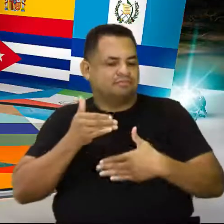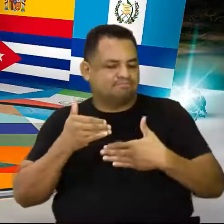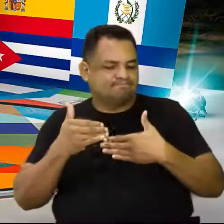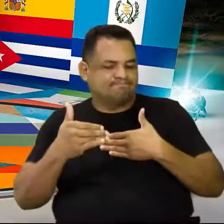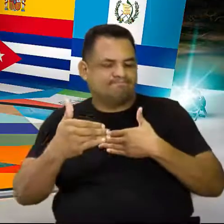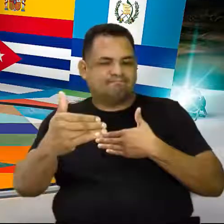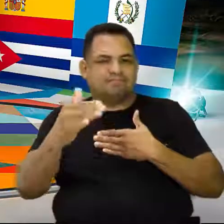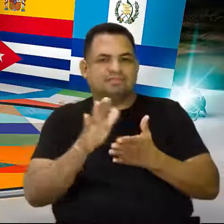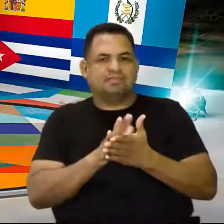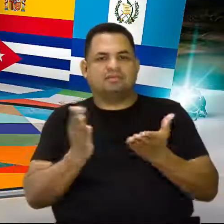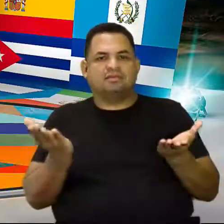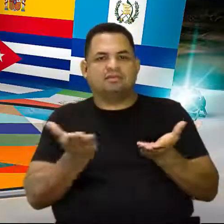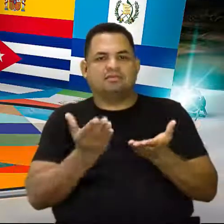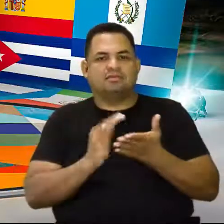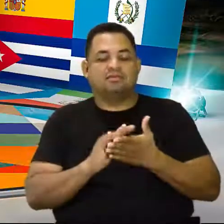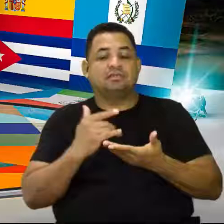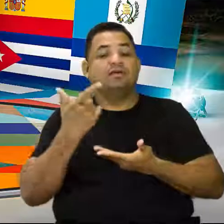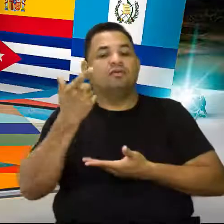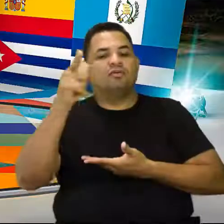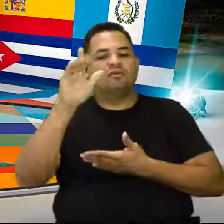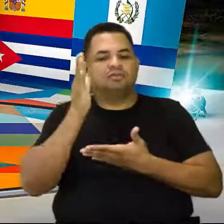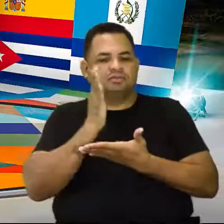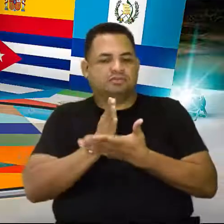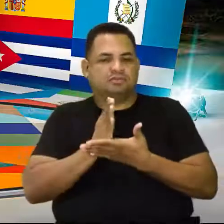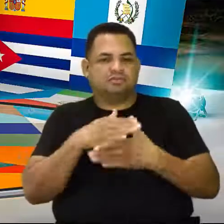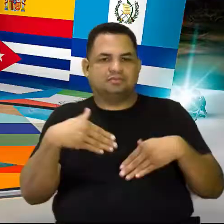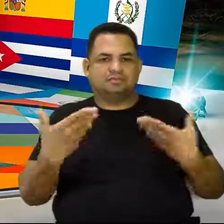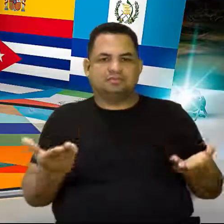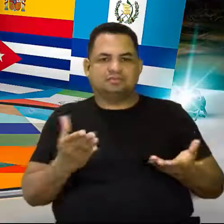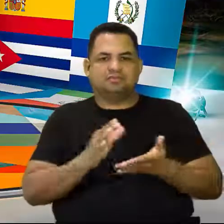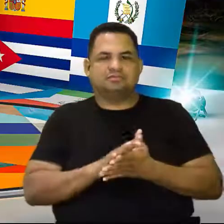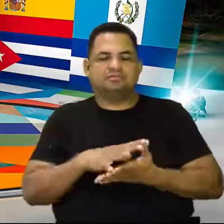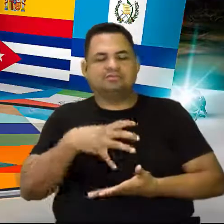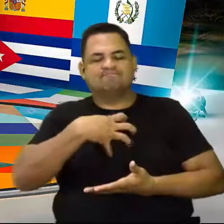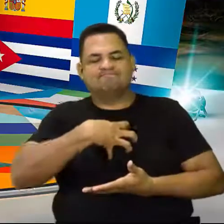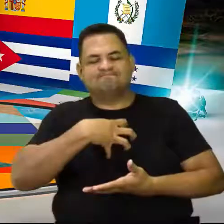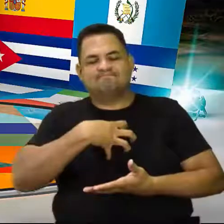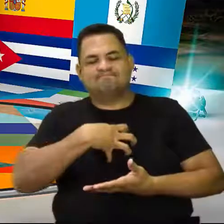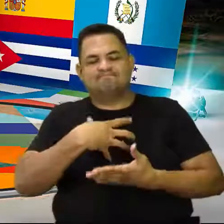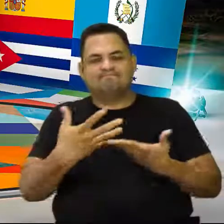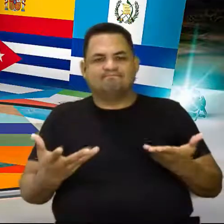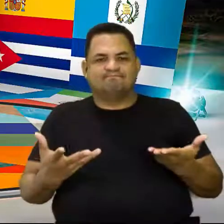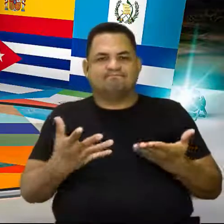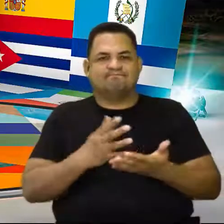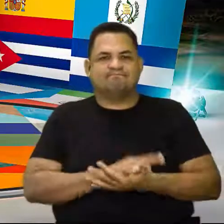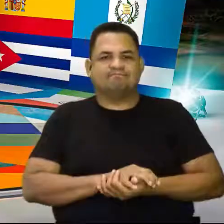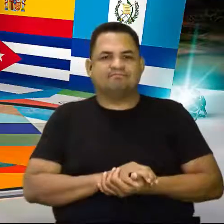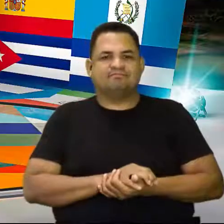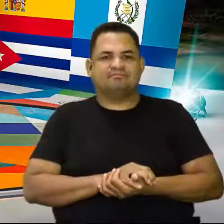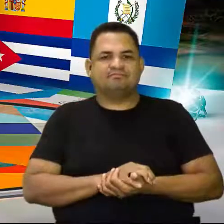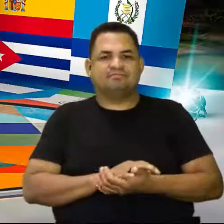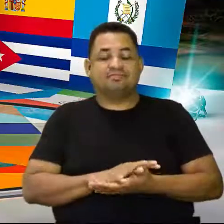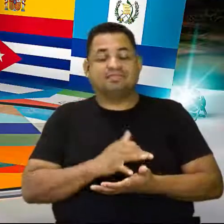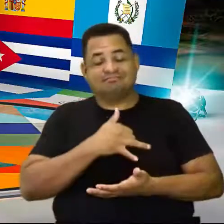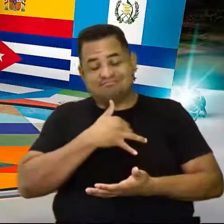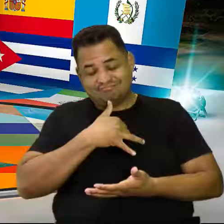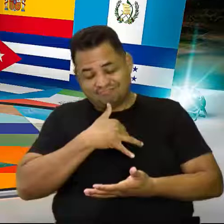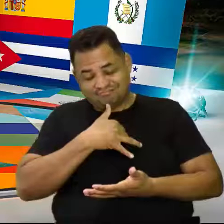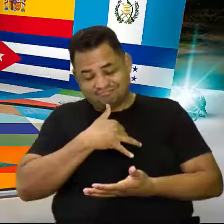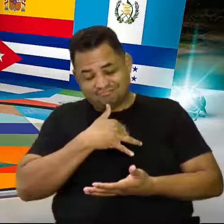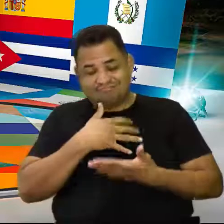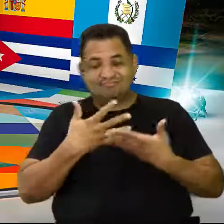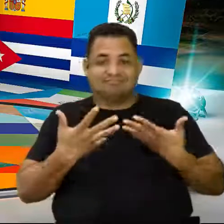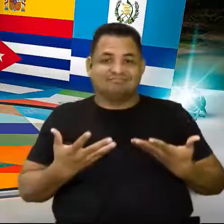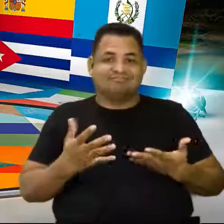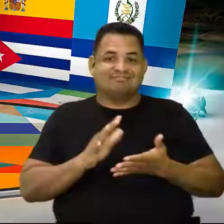e estamos agora na outra metade. Olha aí. Já vem aquele sentimentozinho, né, Aila, de tristeza. De